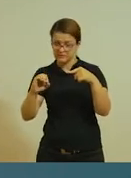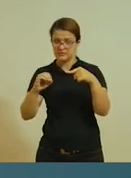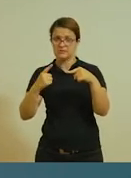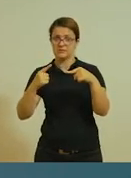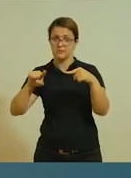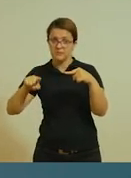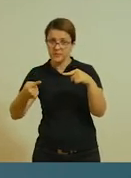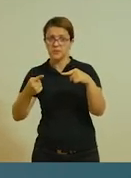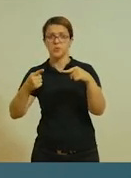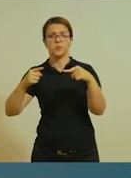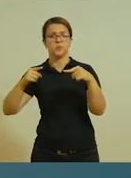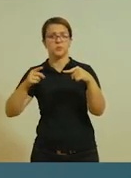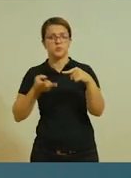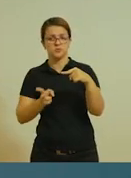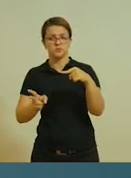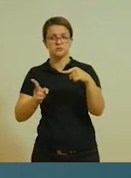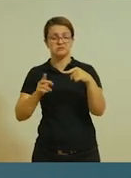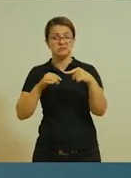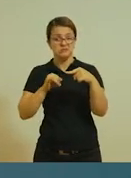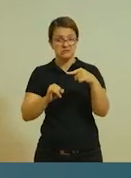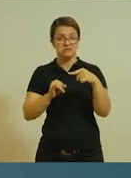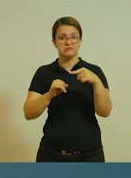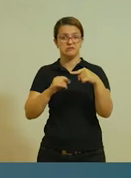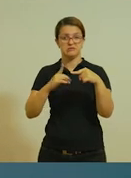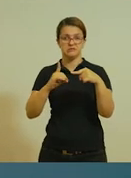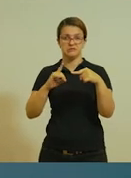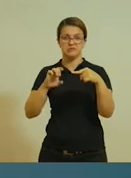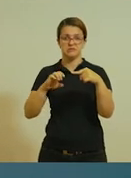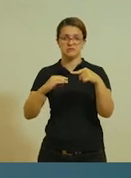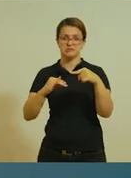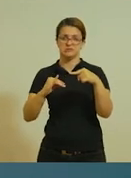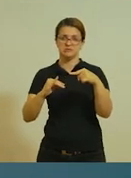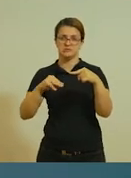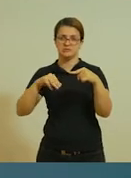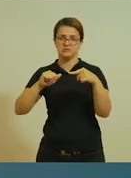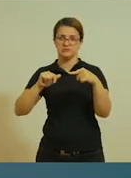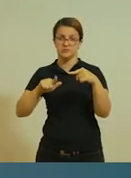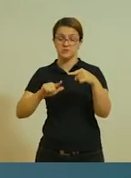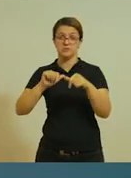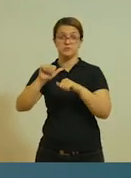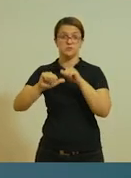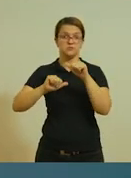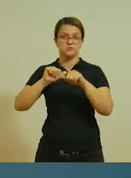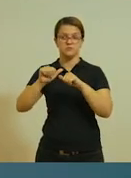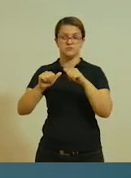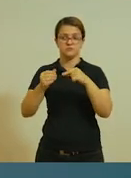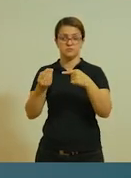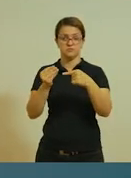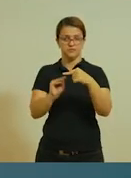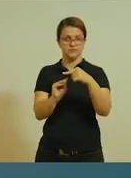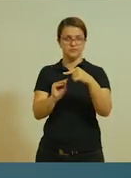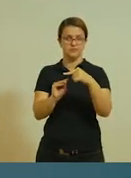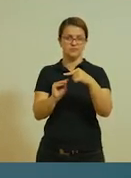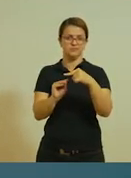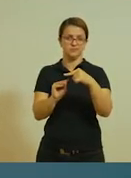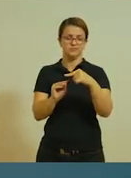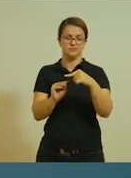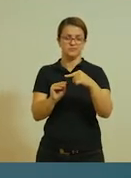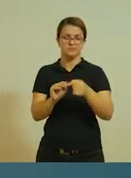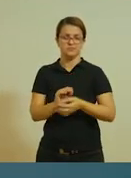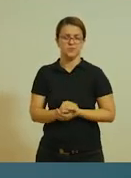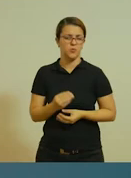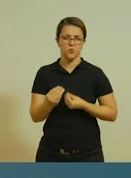100, 1000. Então, se a gente tem uma fração decimal, nós podemos transformar esse número em um número